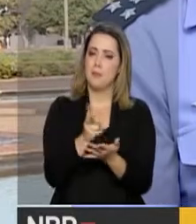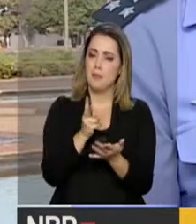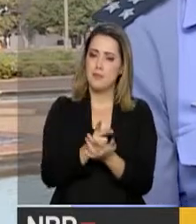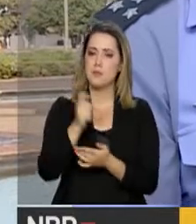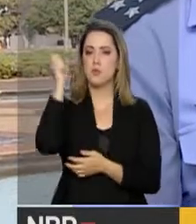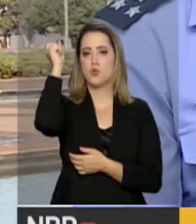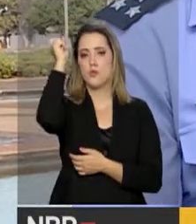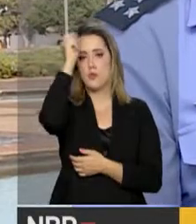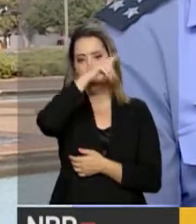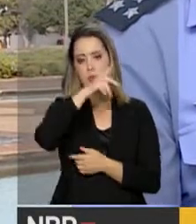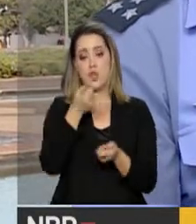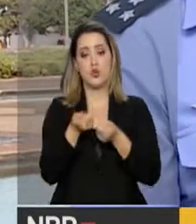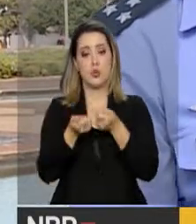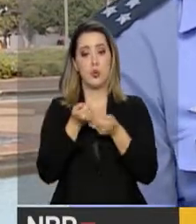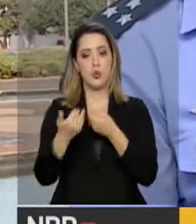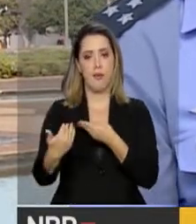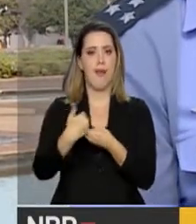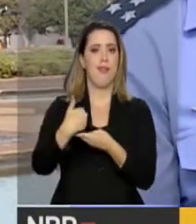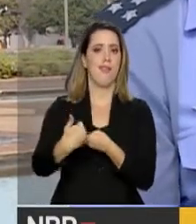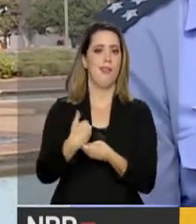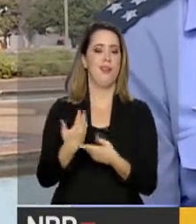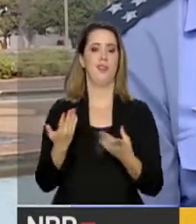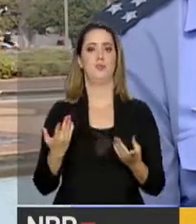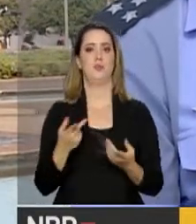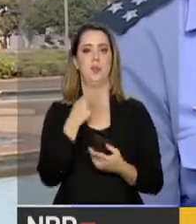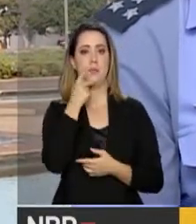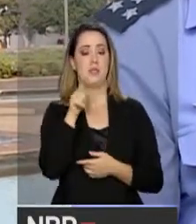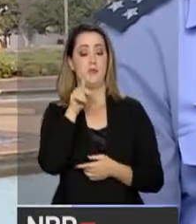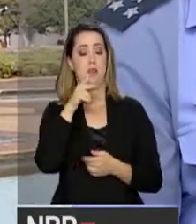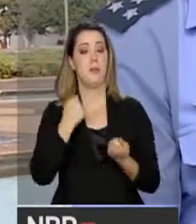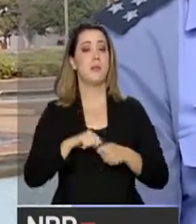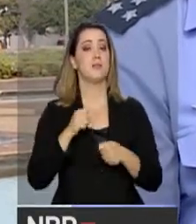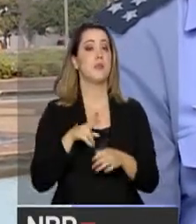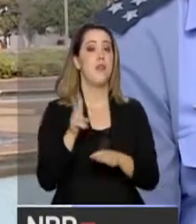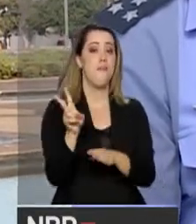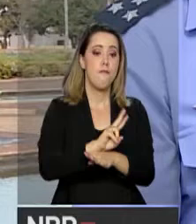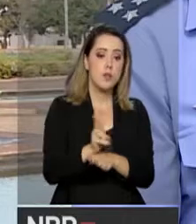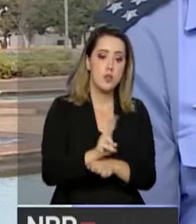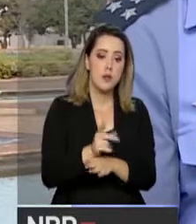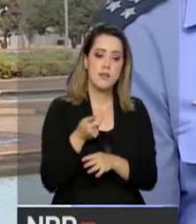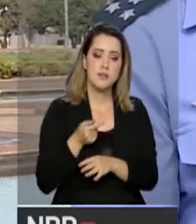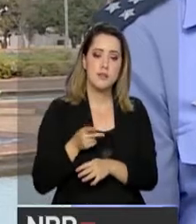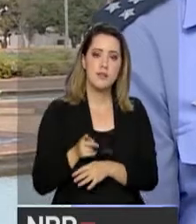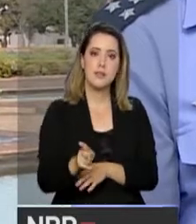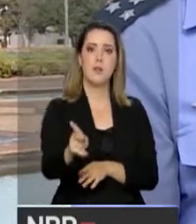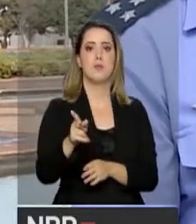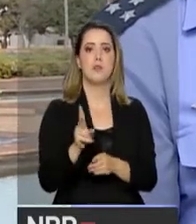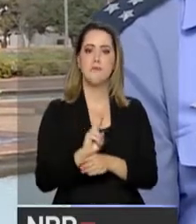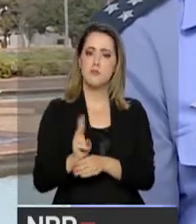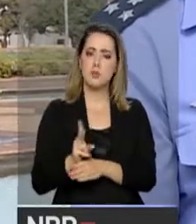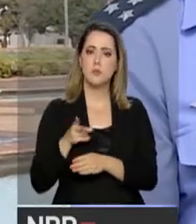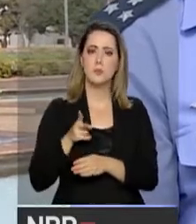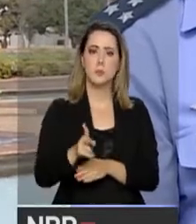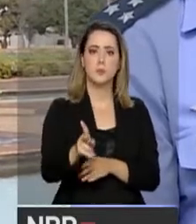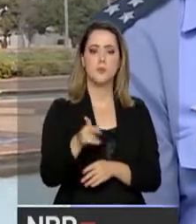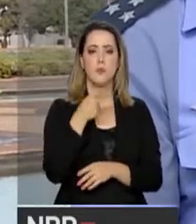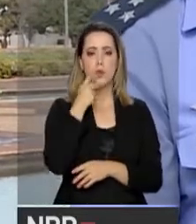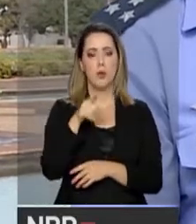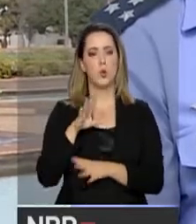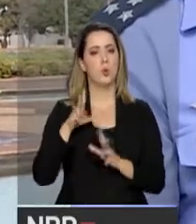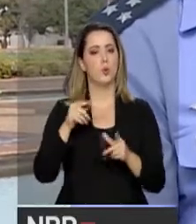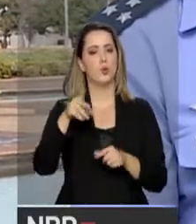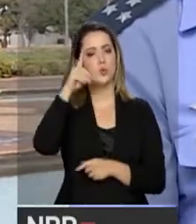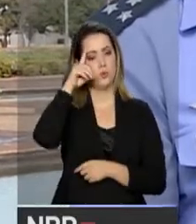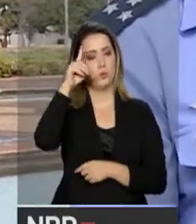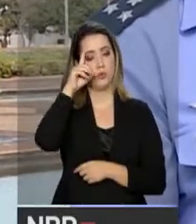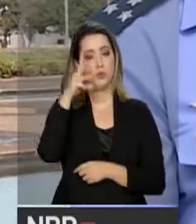fronteiras. Mas a palavra para isso, defesa de fronteira, é eterna vigilância. É isso que as Forças Armadas têm feito todos os dias,